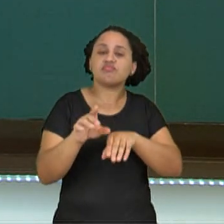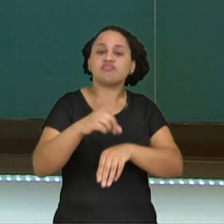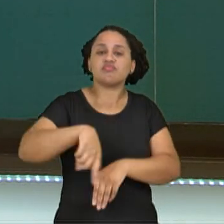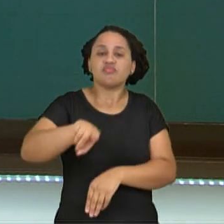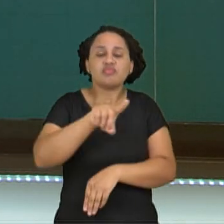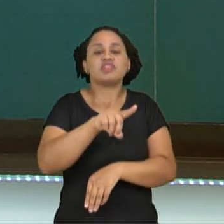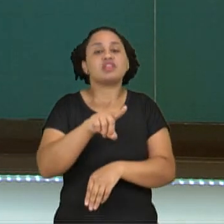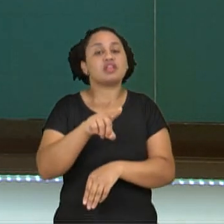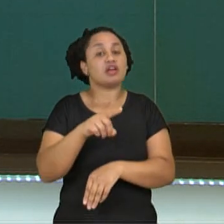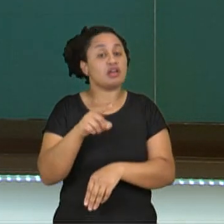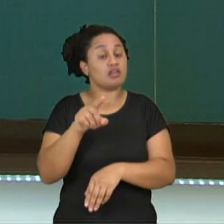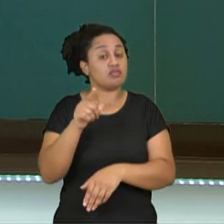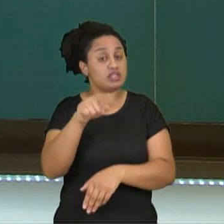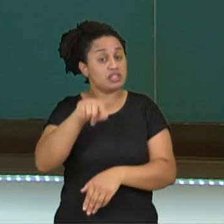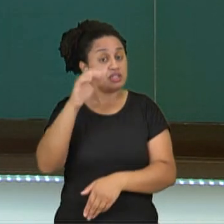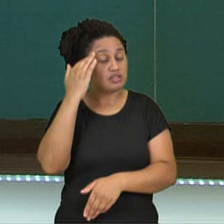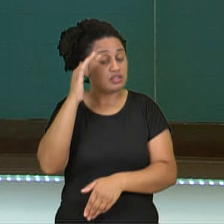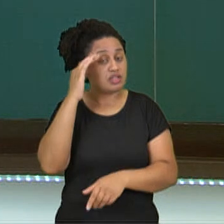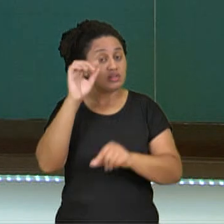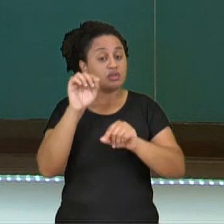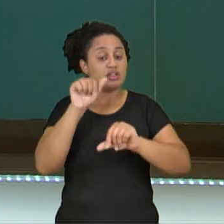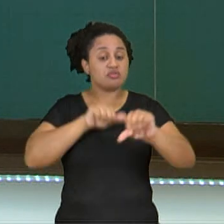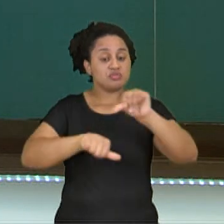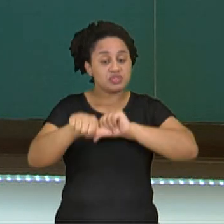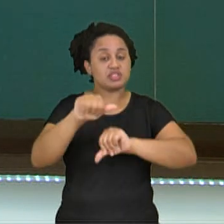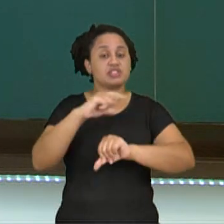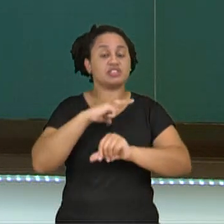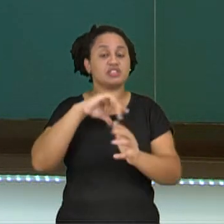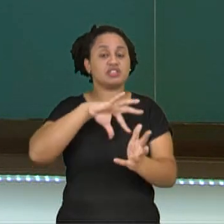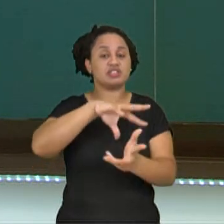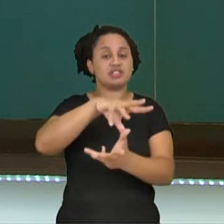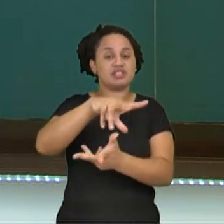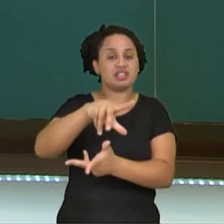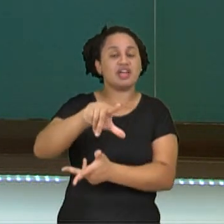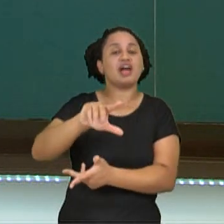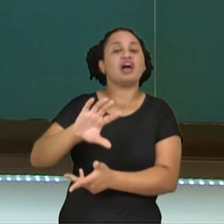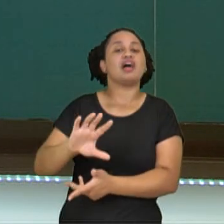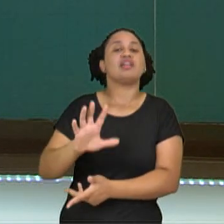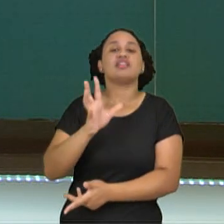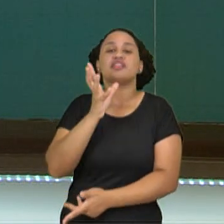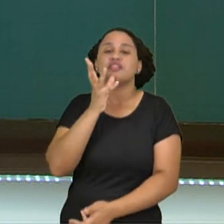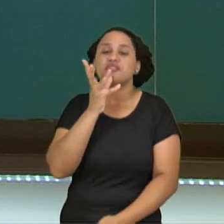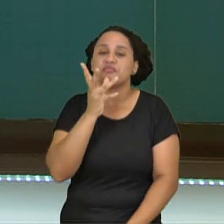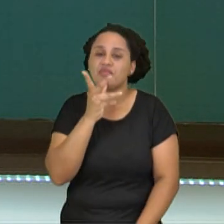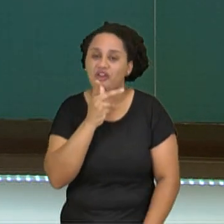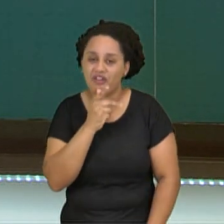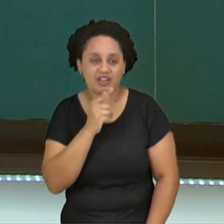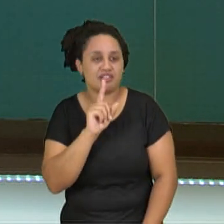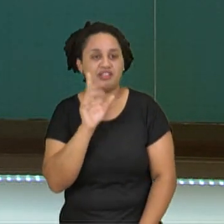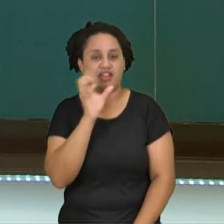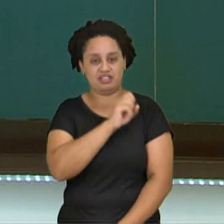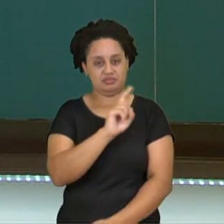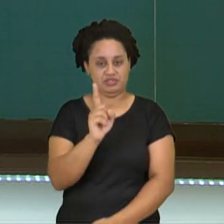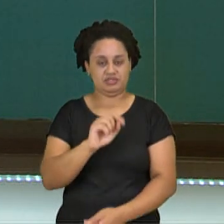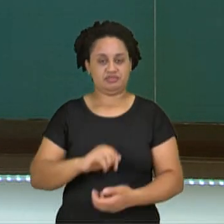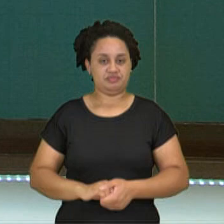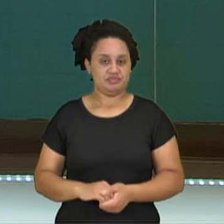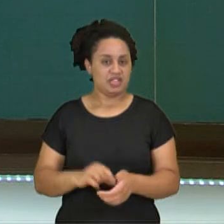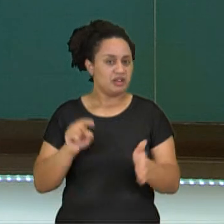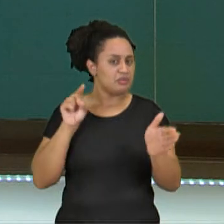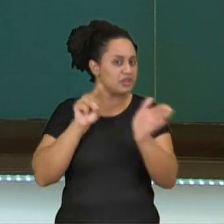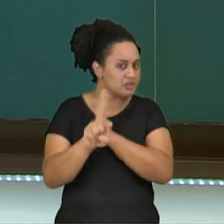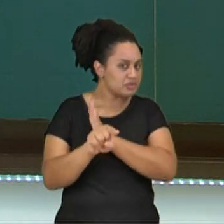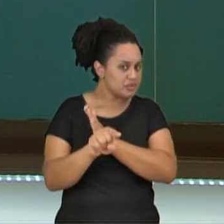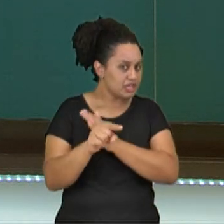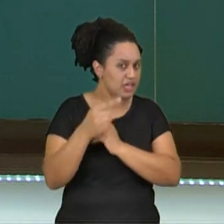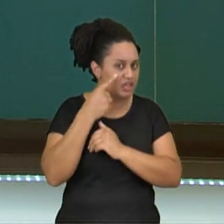que essas modificações do planeta Terra são demoradas, não são do dia para a noite. Vamos para o nosso quiz? Quero ver se